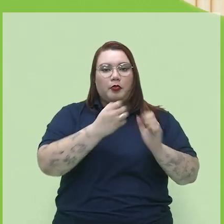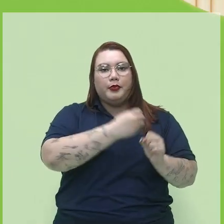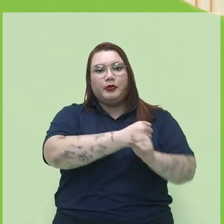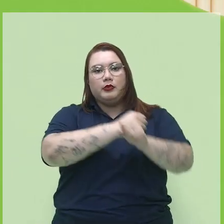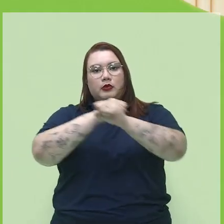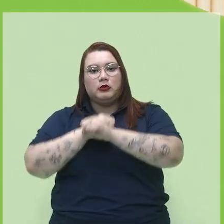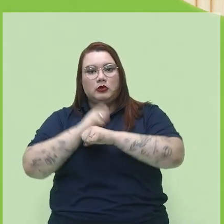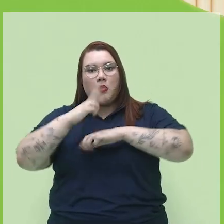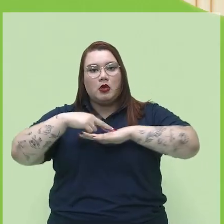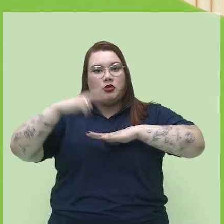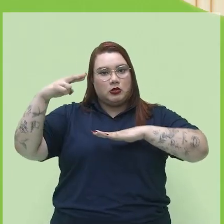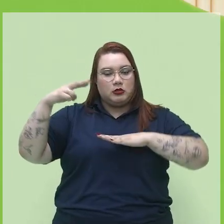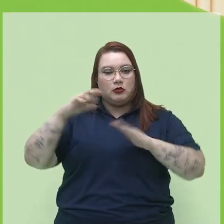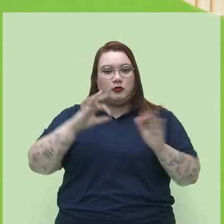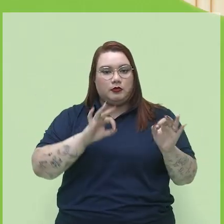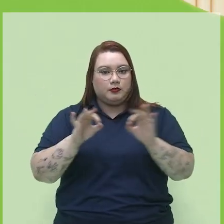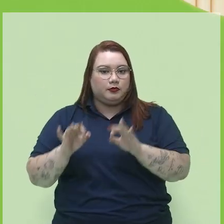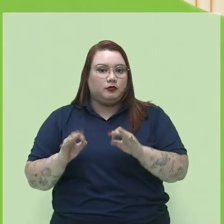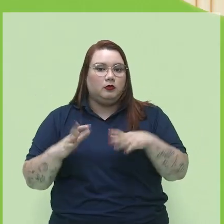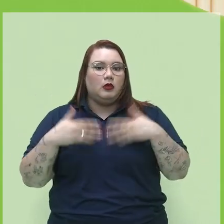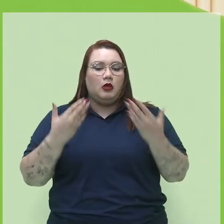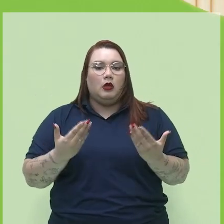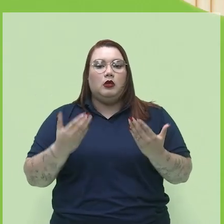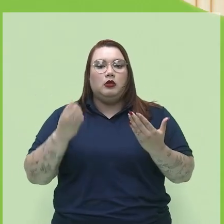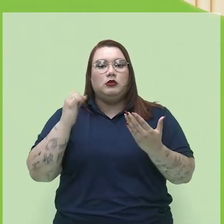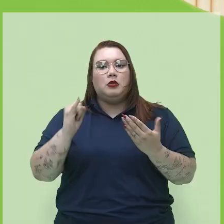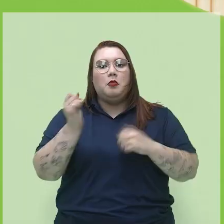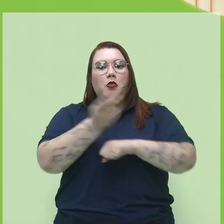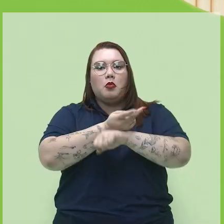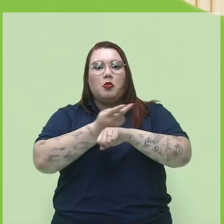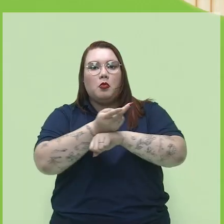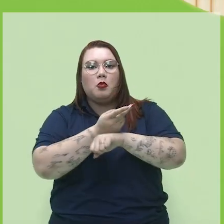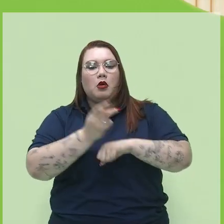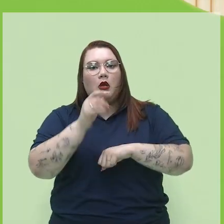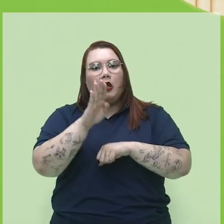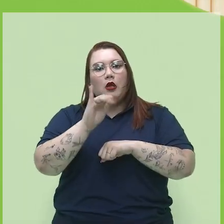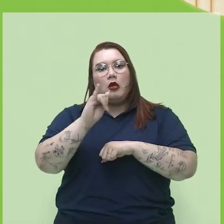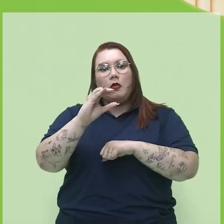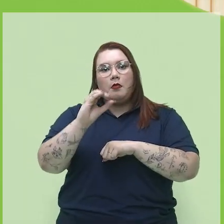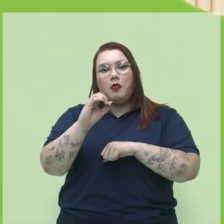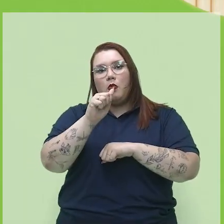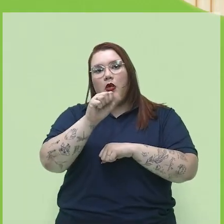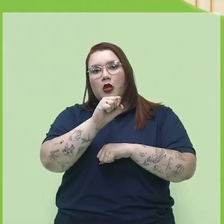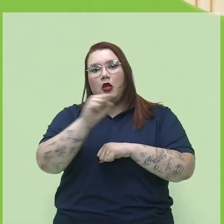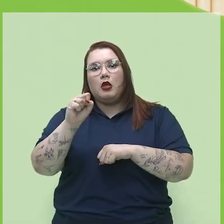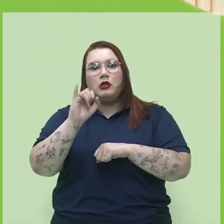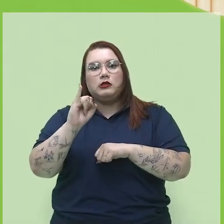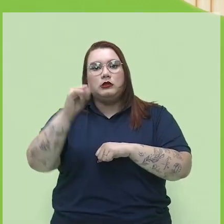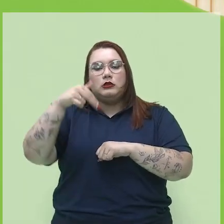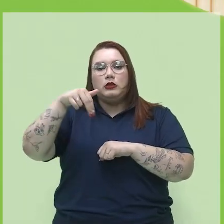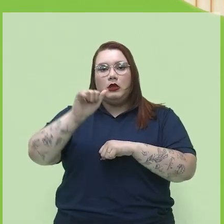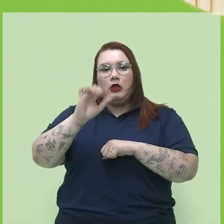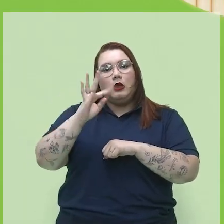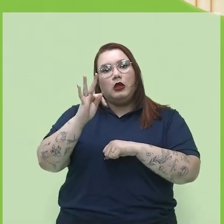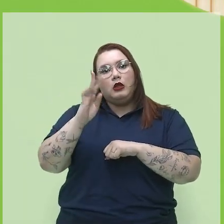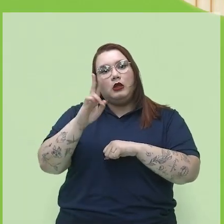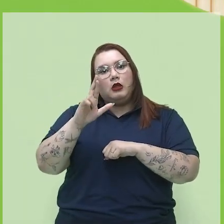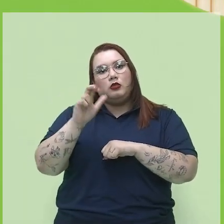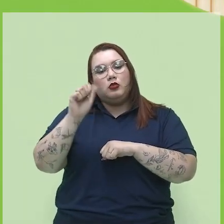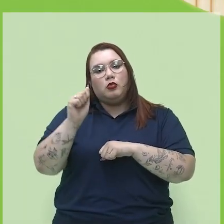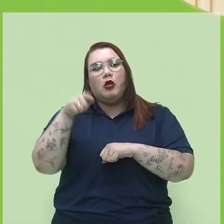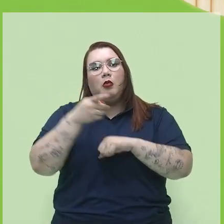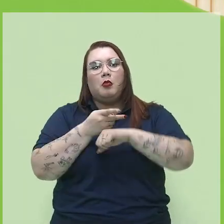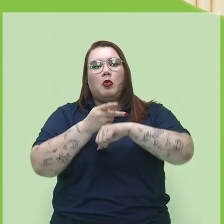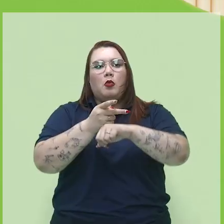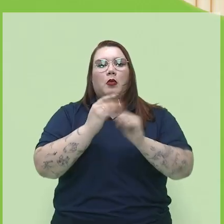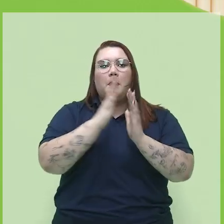magnético para a proteção contra a radiação. Então, quando se busca bioassinaturas, é baseado mais ou menos no modelo do que é o nosso planeta,